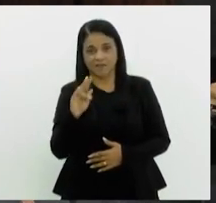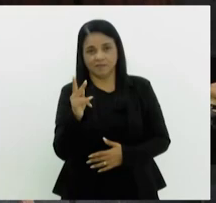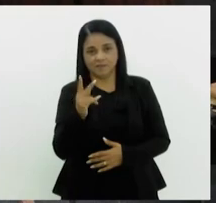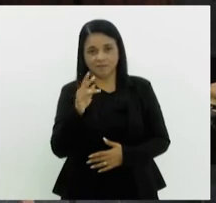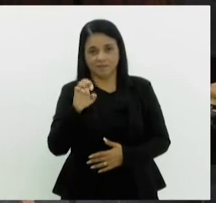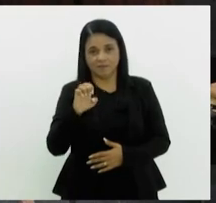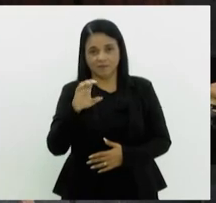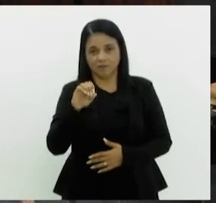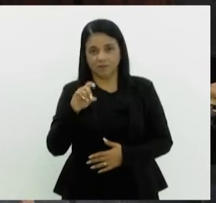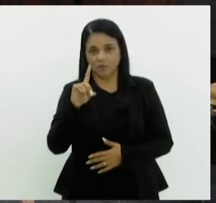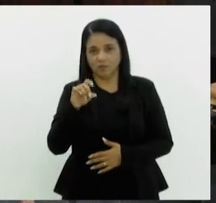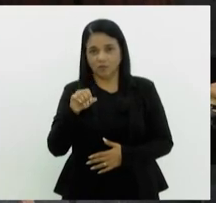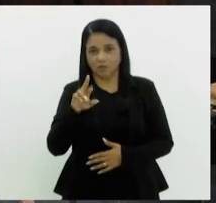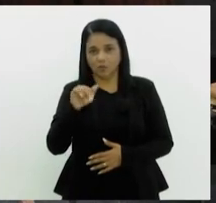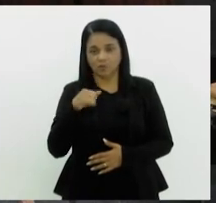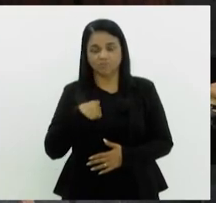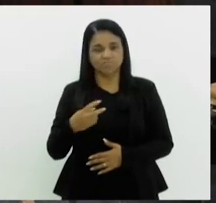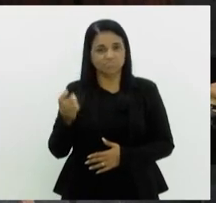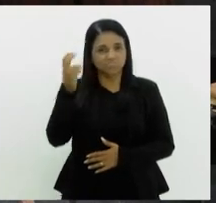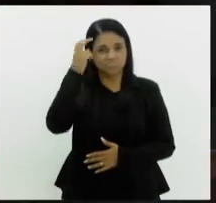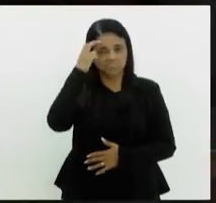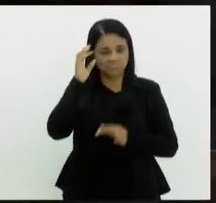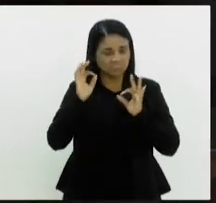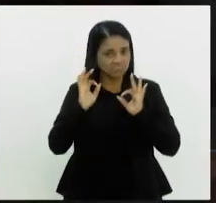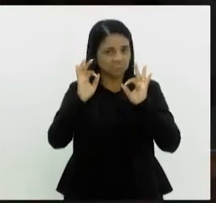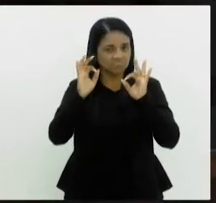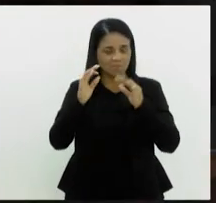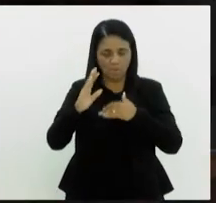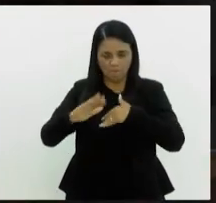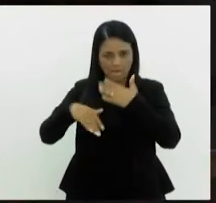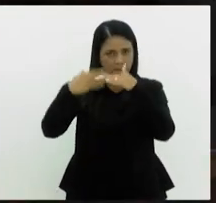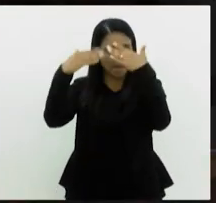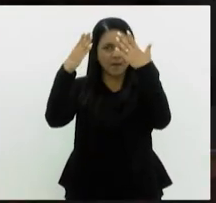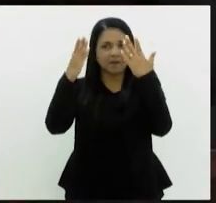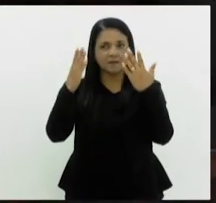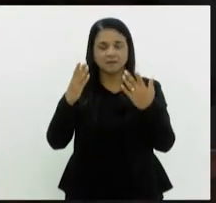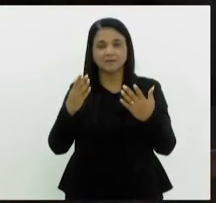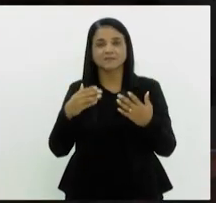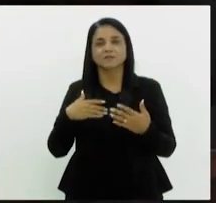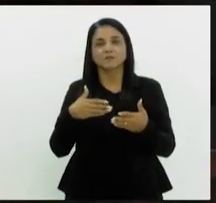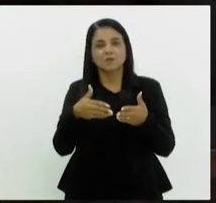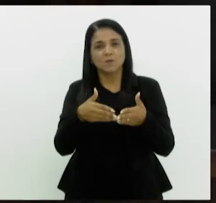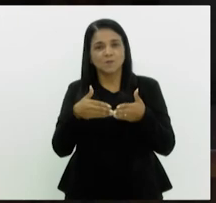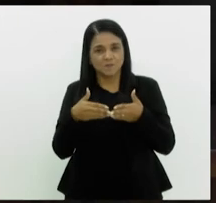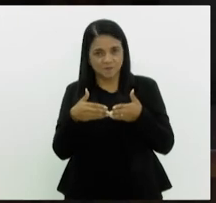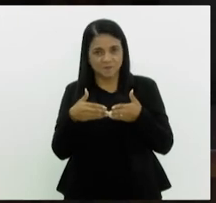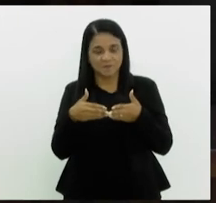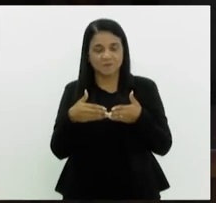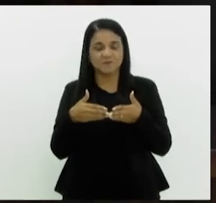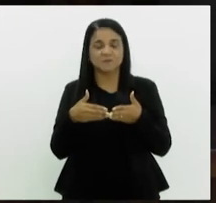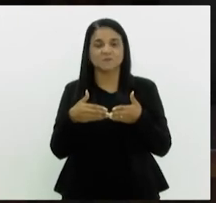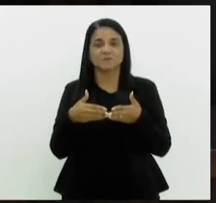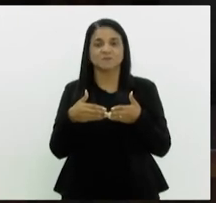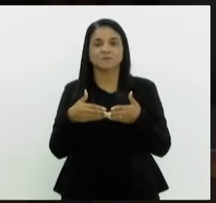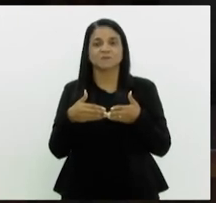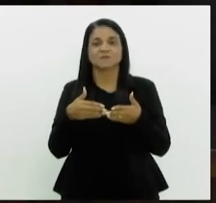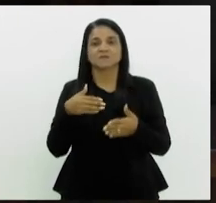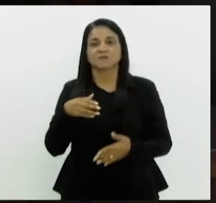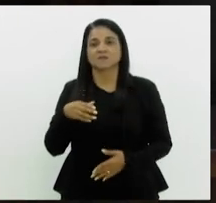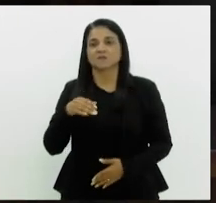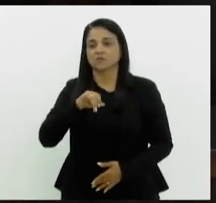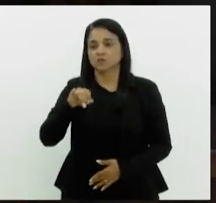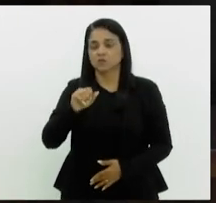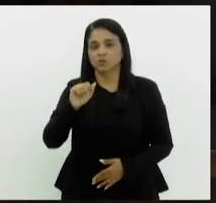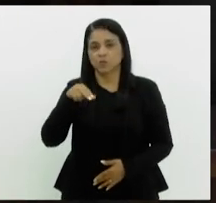é uma intelectual em plena erupção. Então, eu peço licença a Joana Elbim